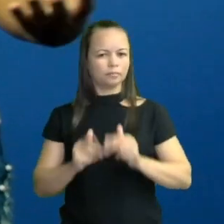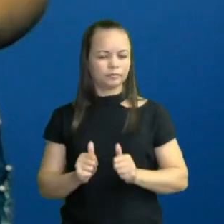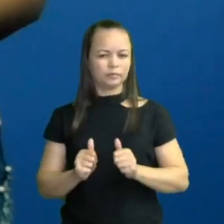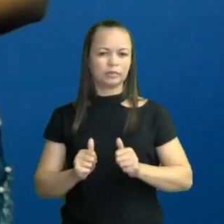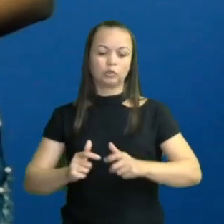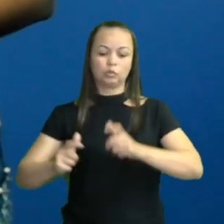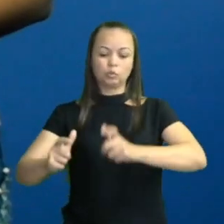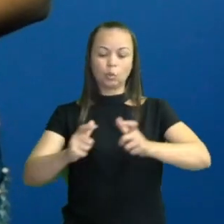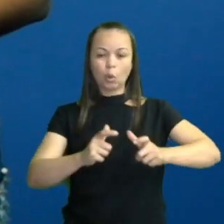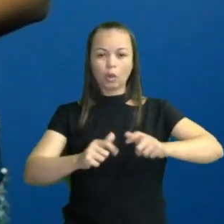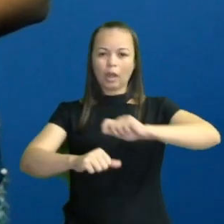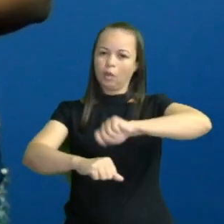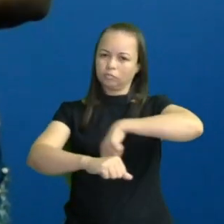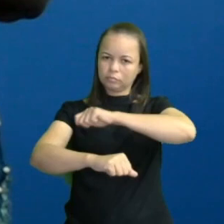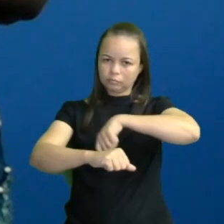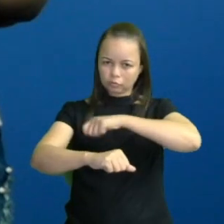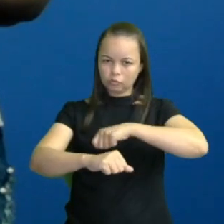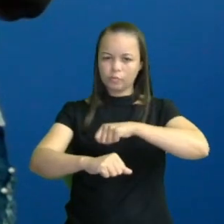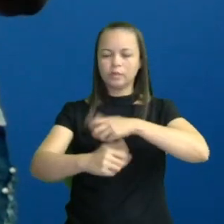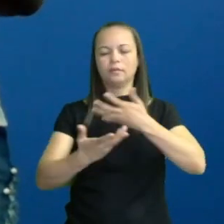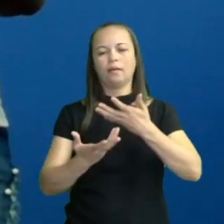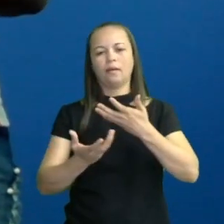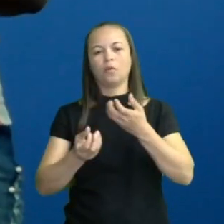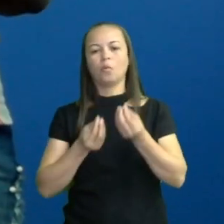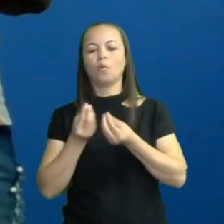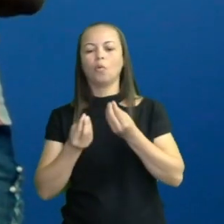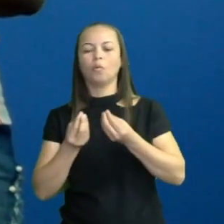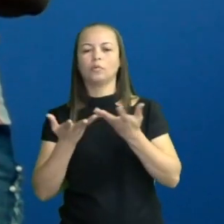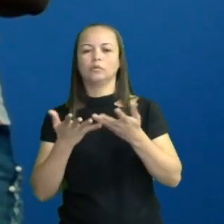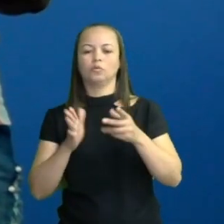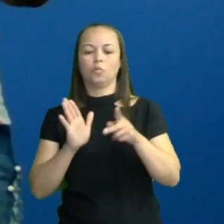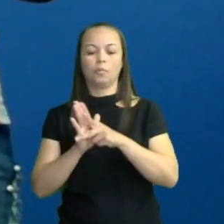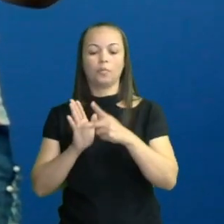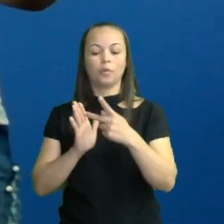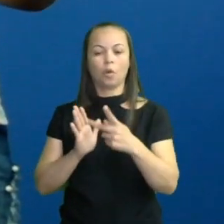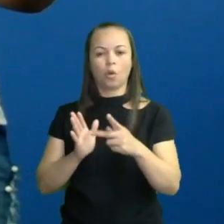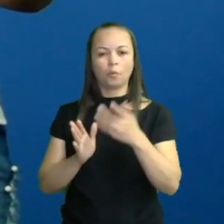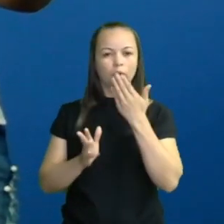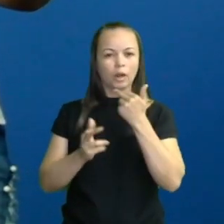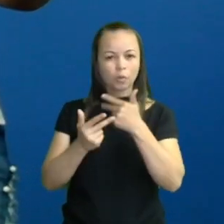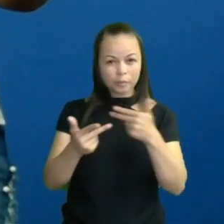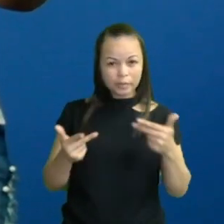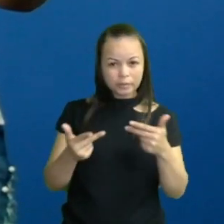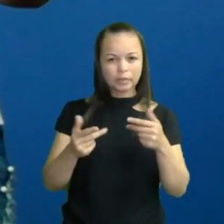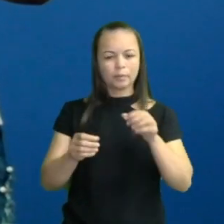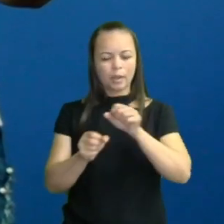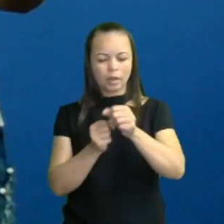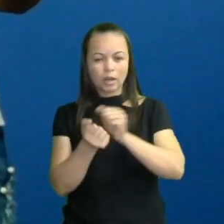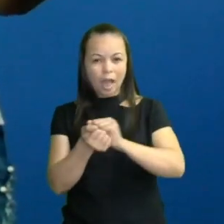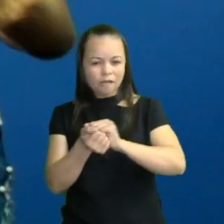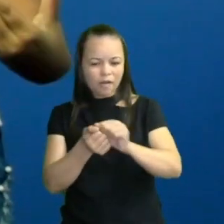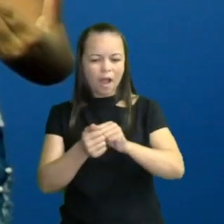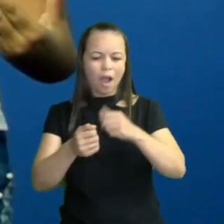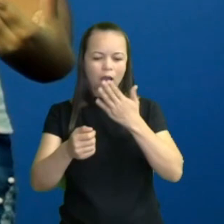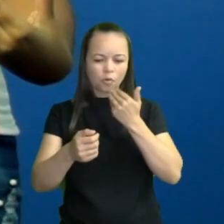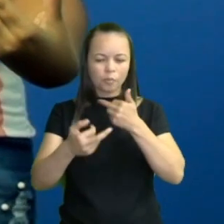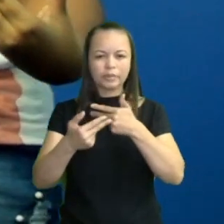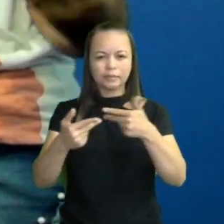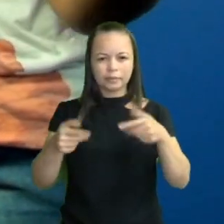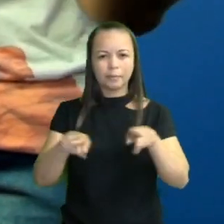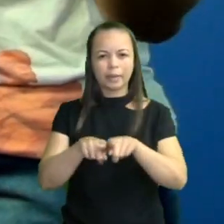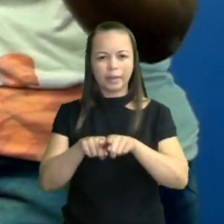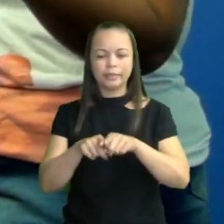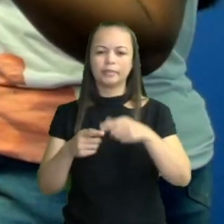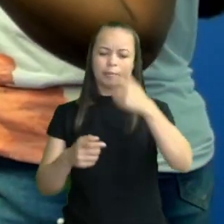do ambiente que eu vou preparar o alimento, quanto a higienização do próprio alimento, quanto a nossa higienização, a pessoa que vai preparar,